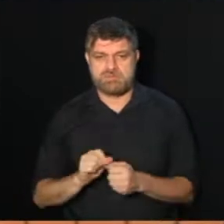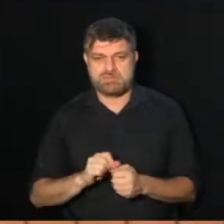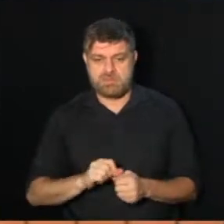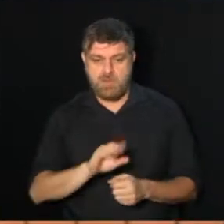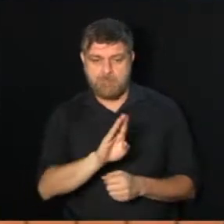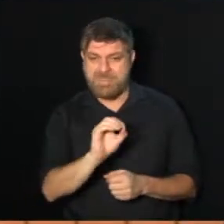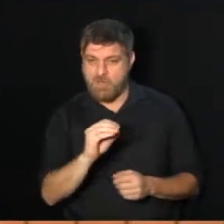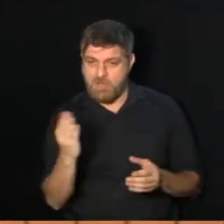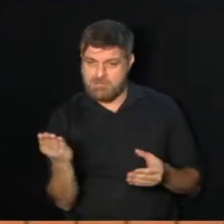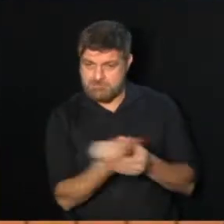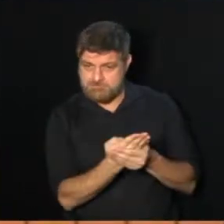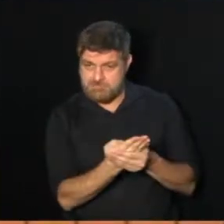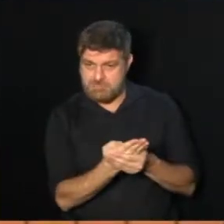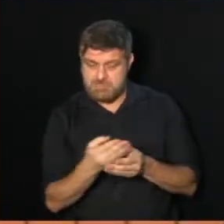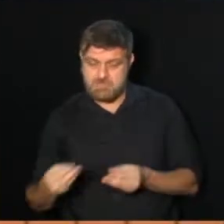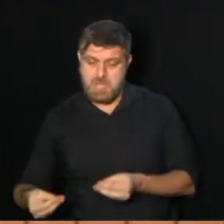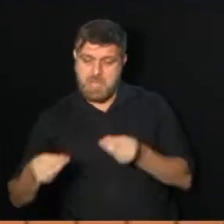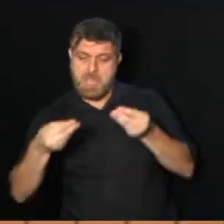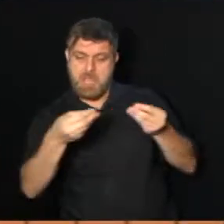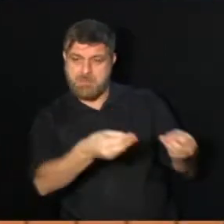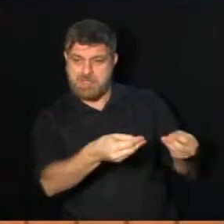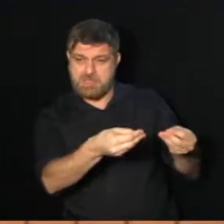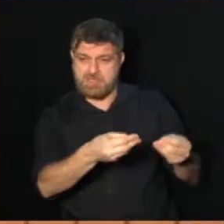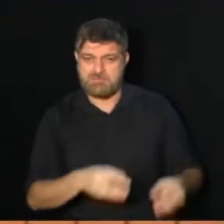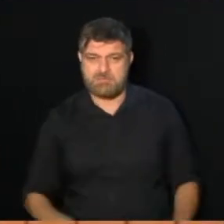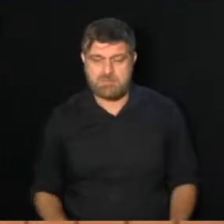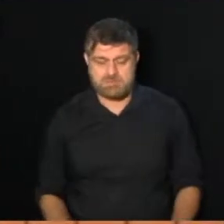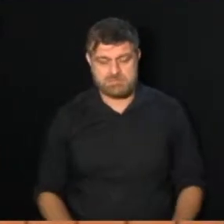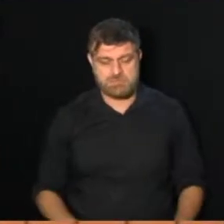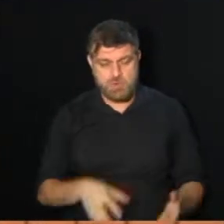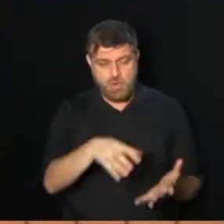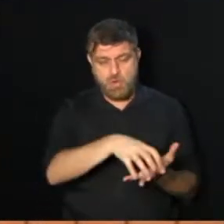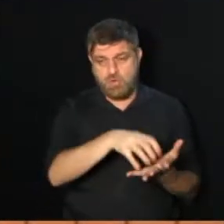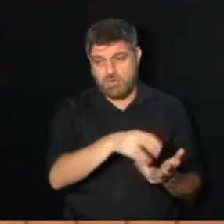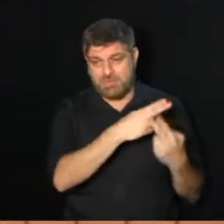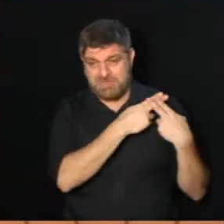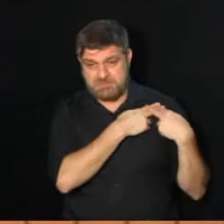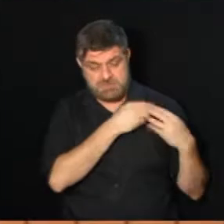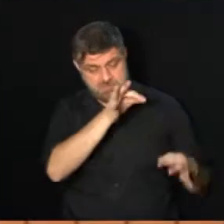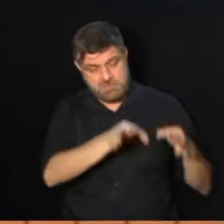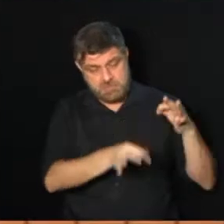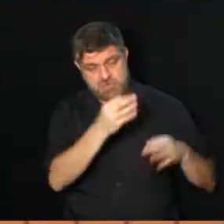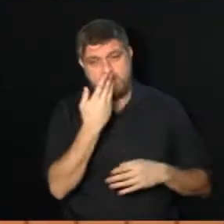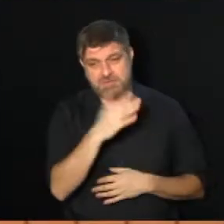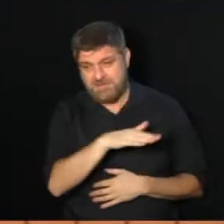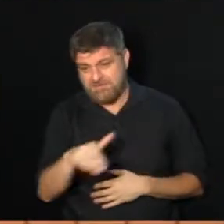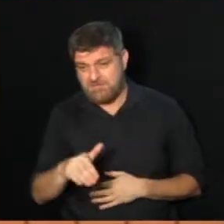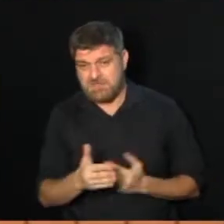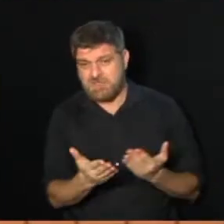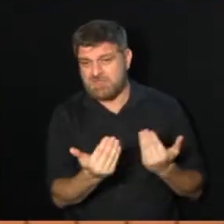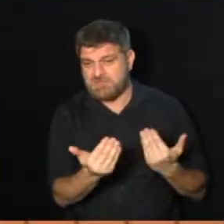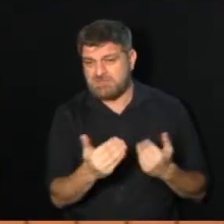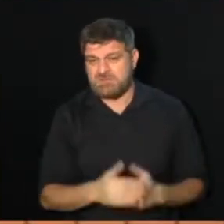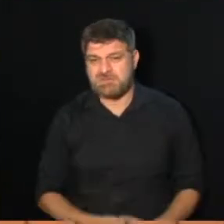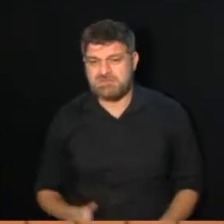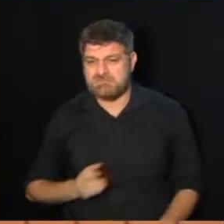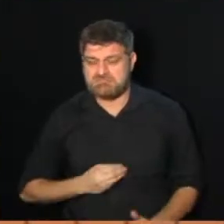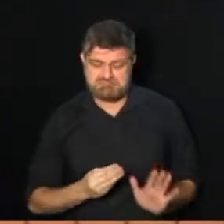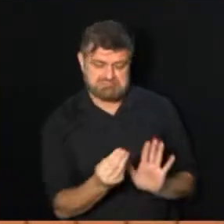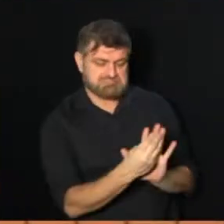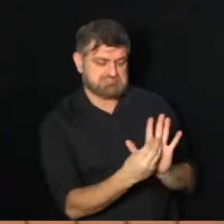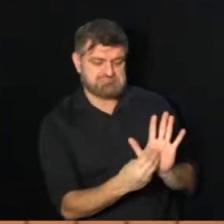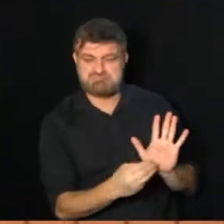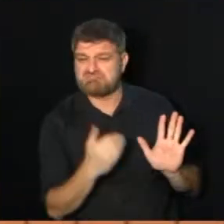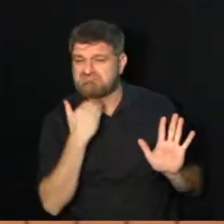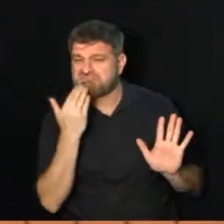de ocorrência, se mandava para a Vara da Infância e da Juventude, às vezes sequer um registro era